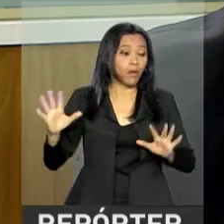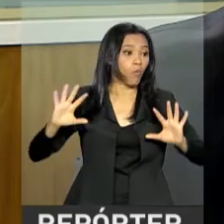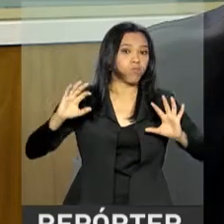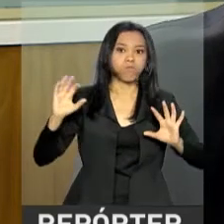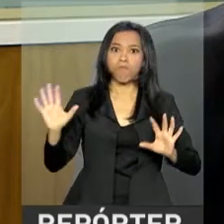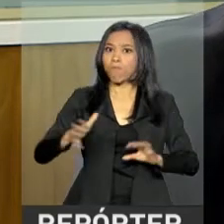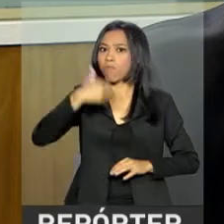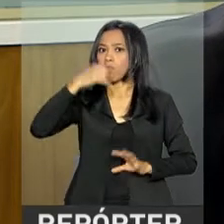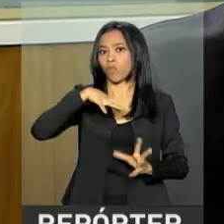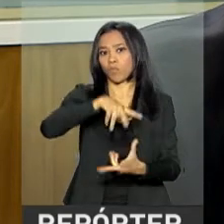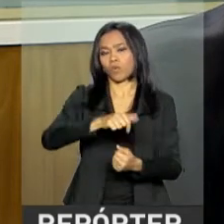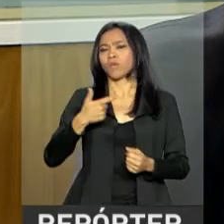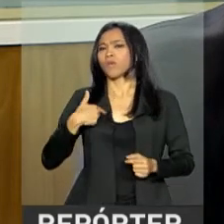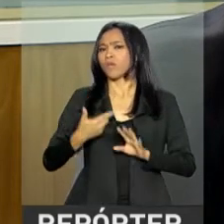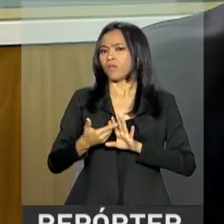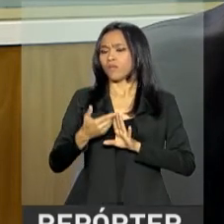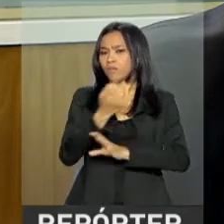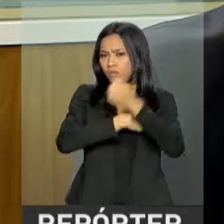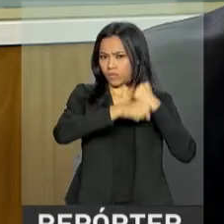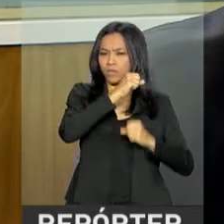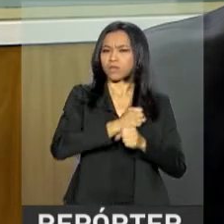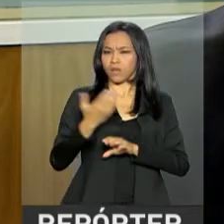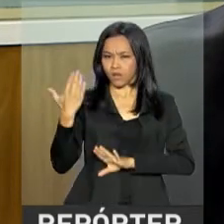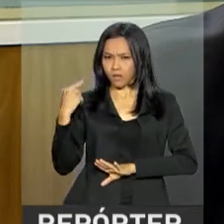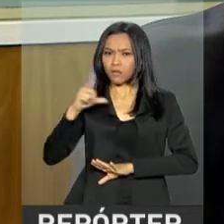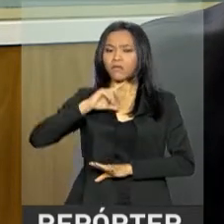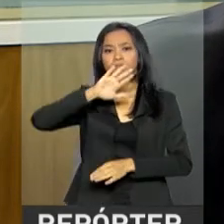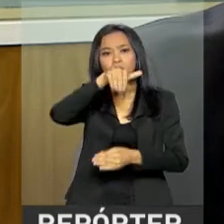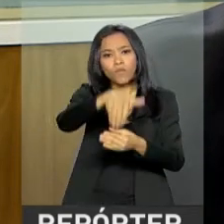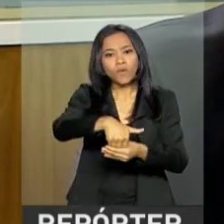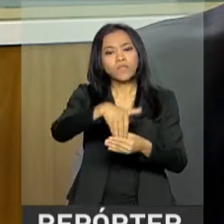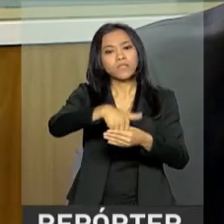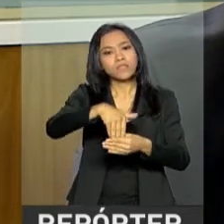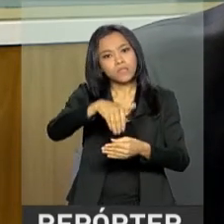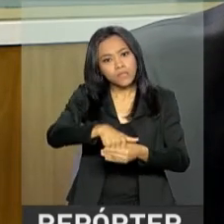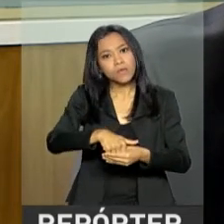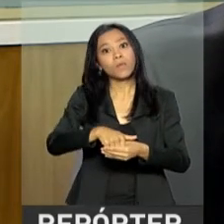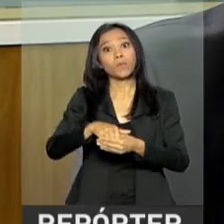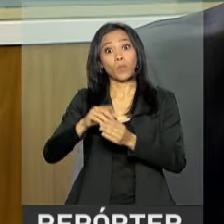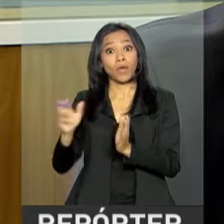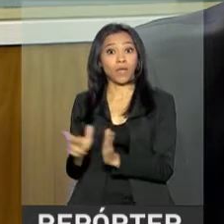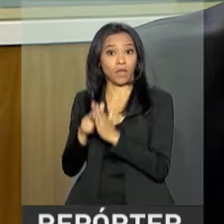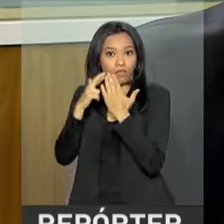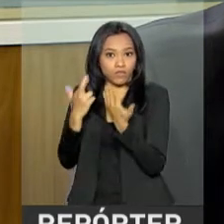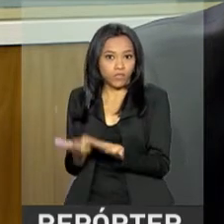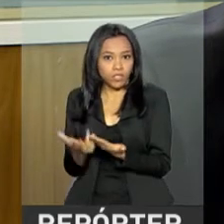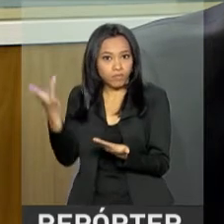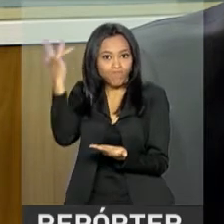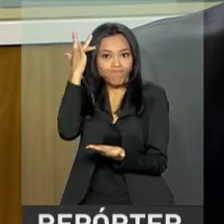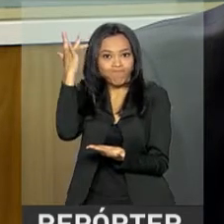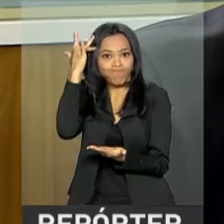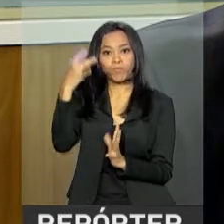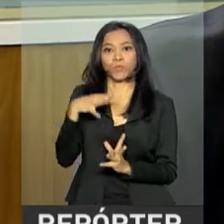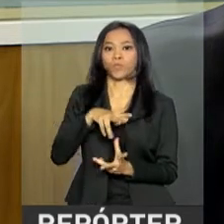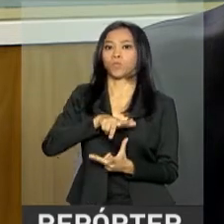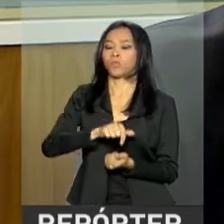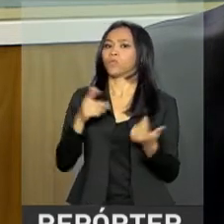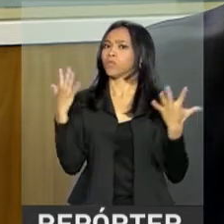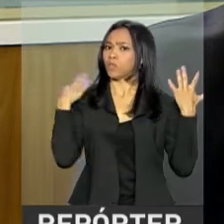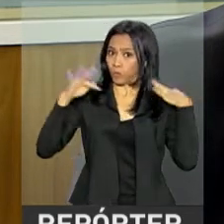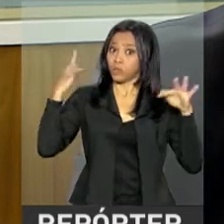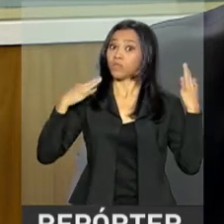uma votação no ano passado pela mais conceituada revista do mundo de turismo que é condená